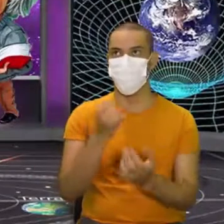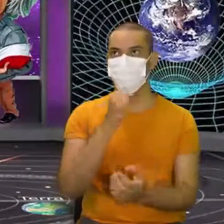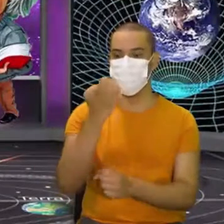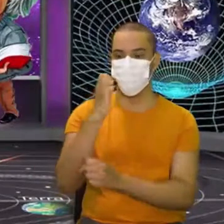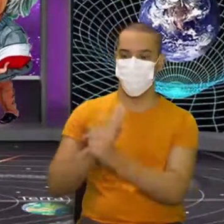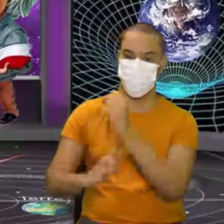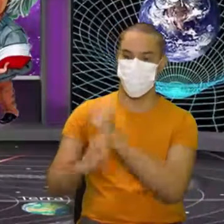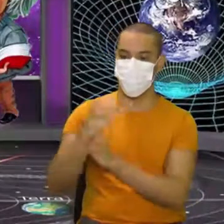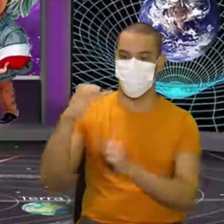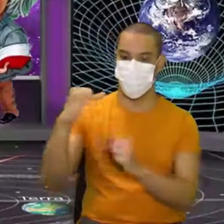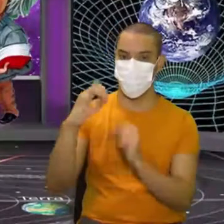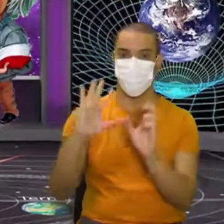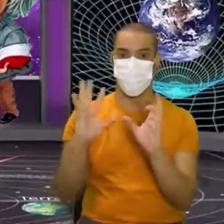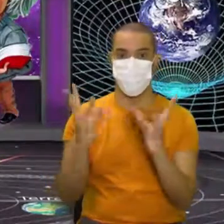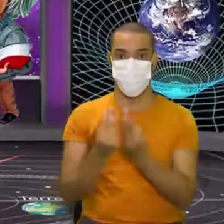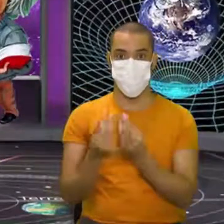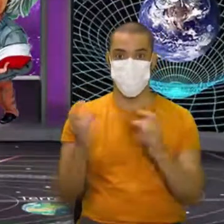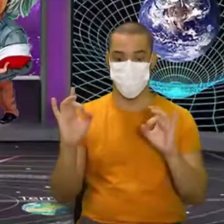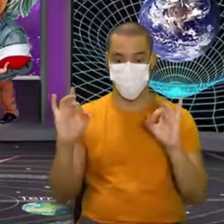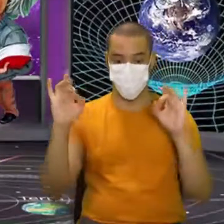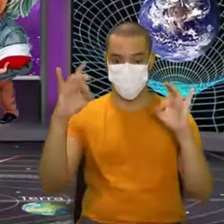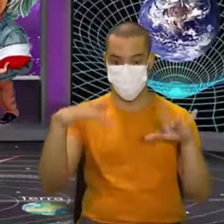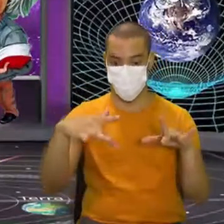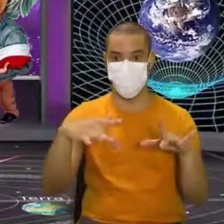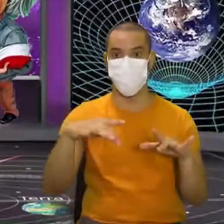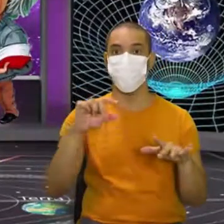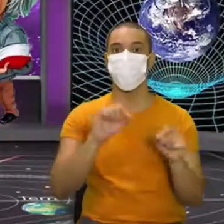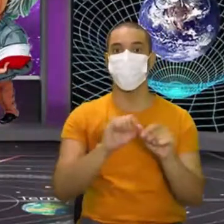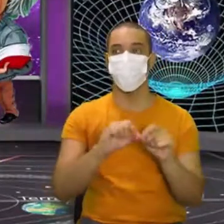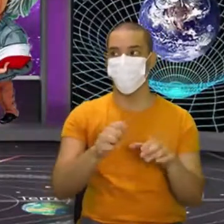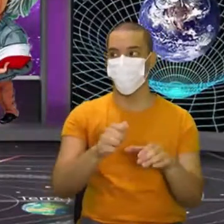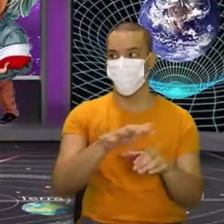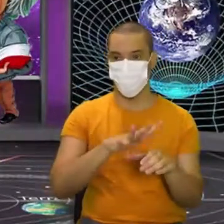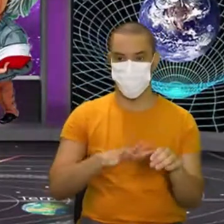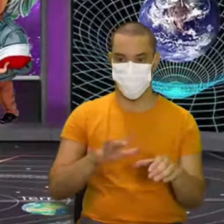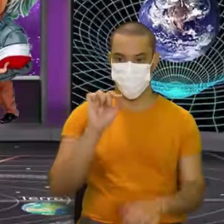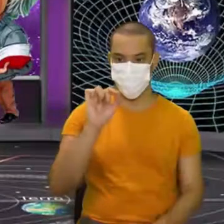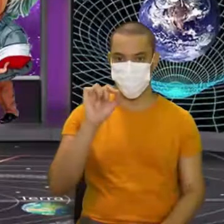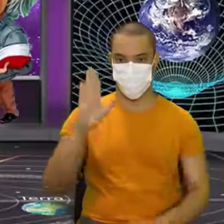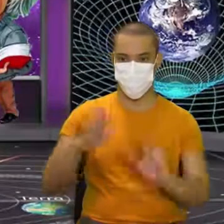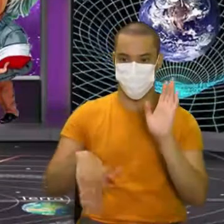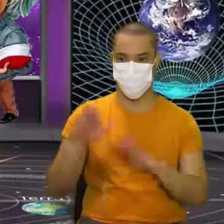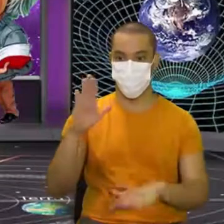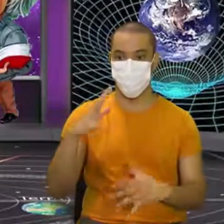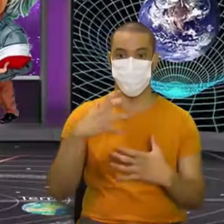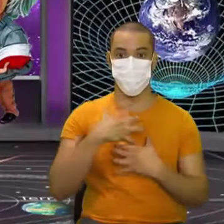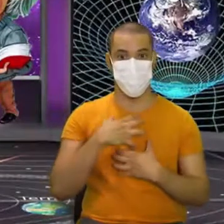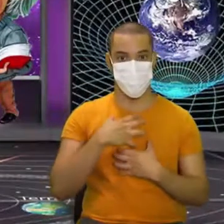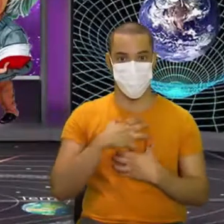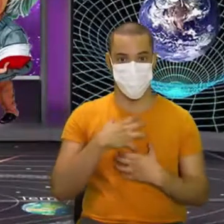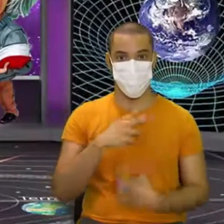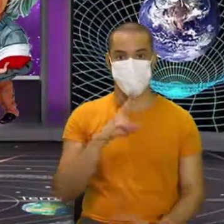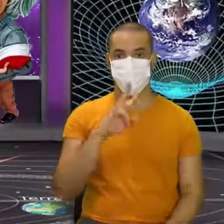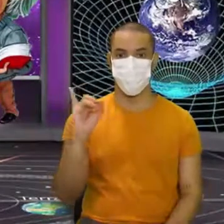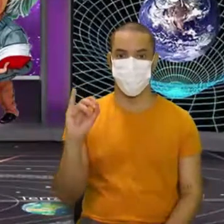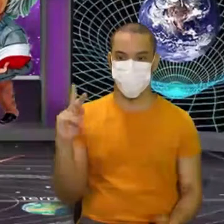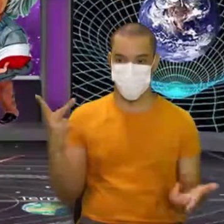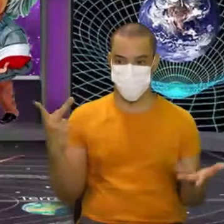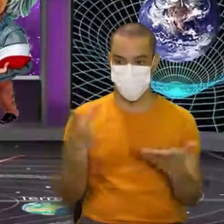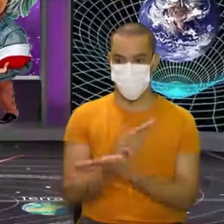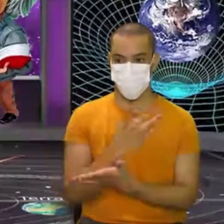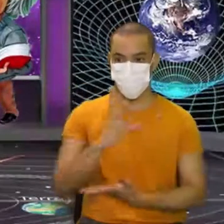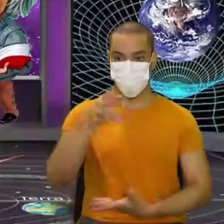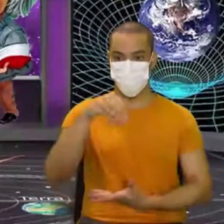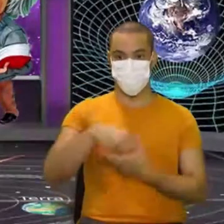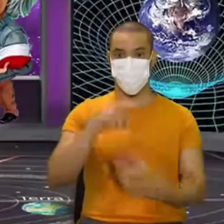por exemplo jogar nesse campo e o que que esse campo vai fazer Dependendo da forma que passar vai atuar uma